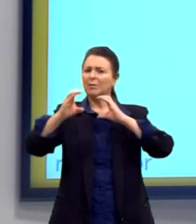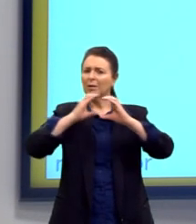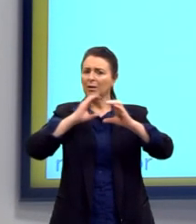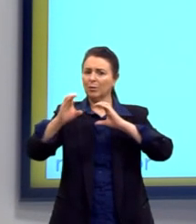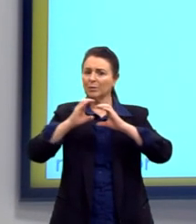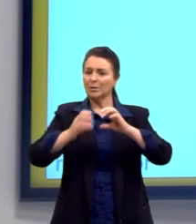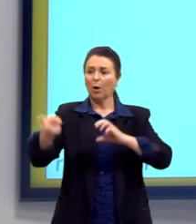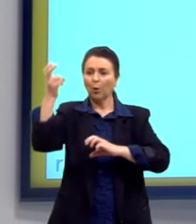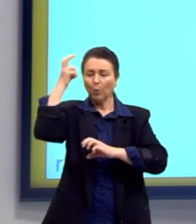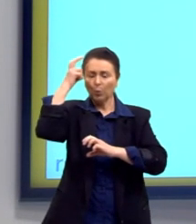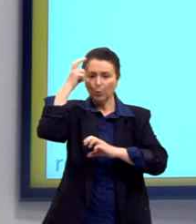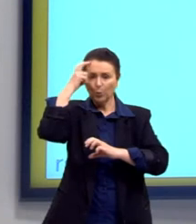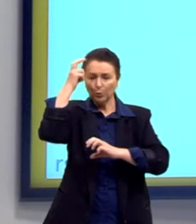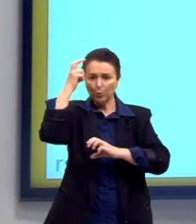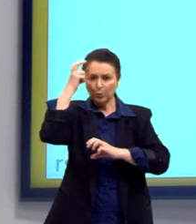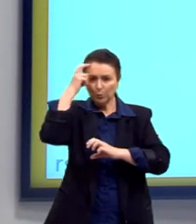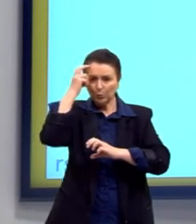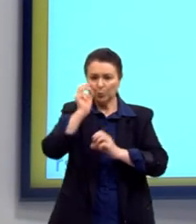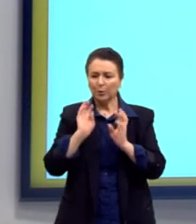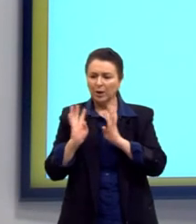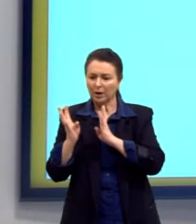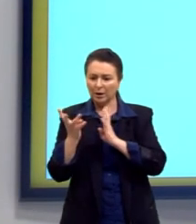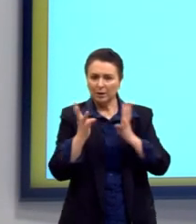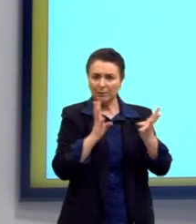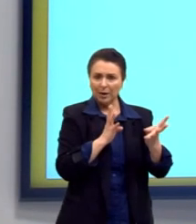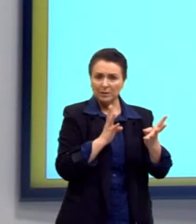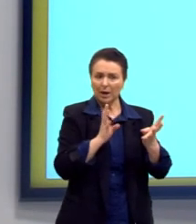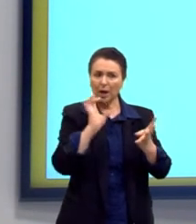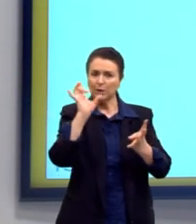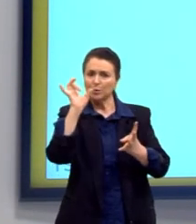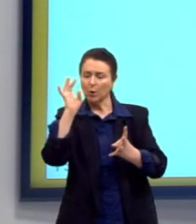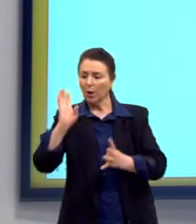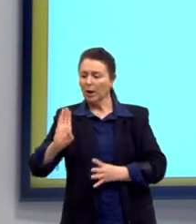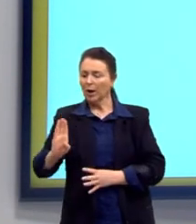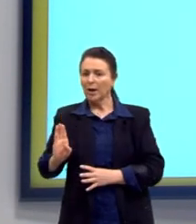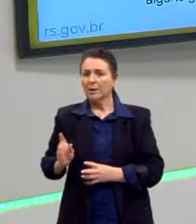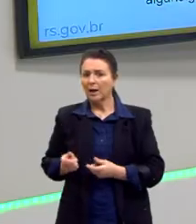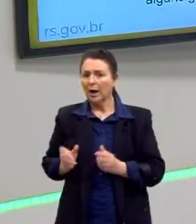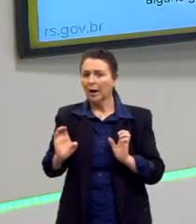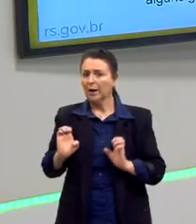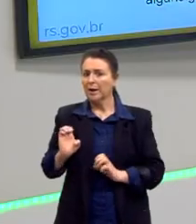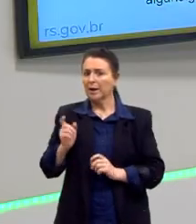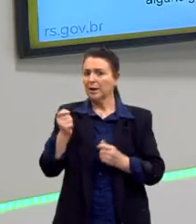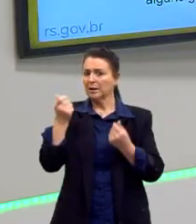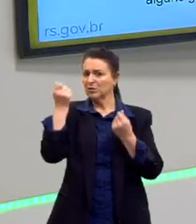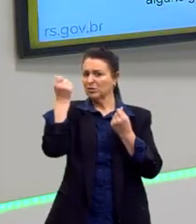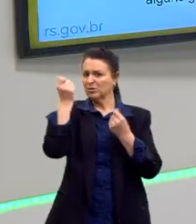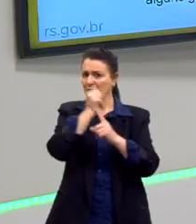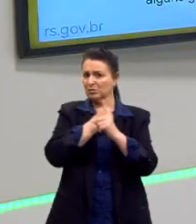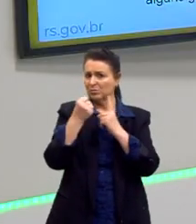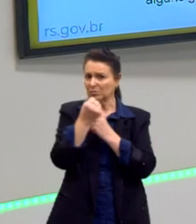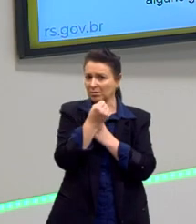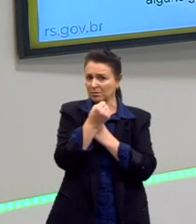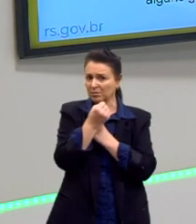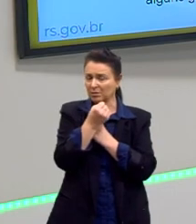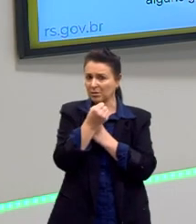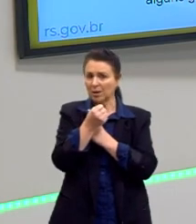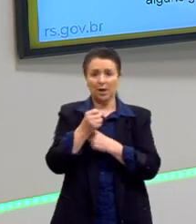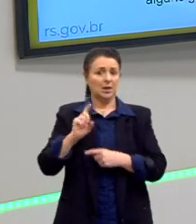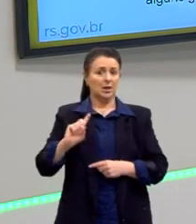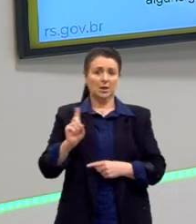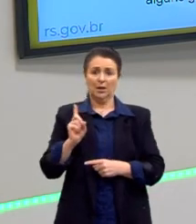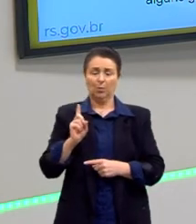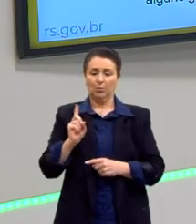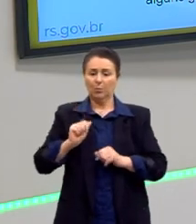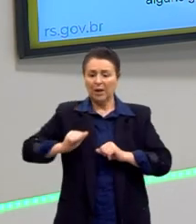cultura de massa é restrita apenas a elite social não né É exatamente o contrário é Ampla